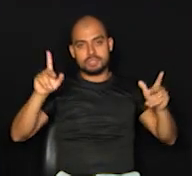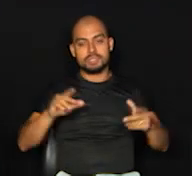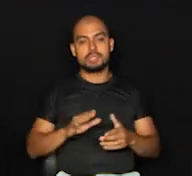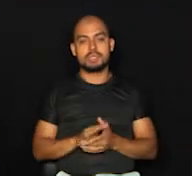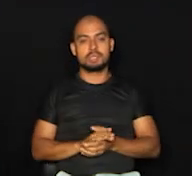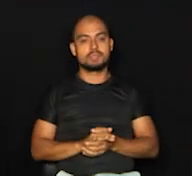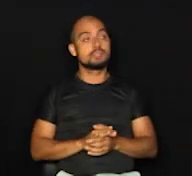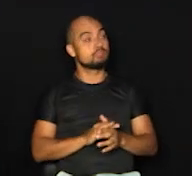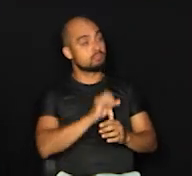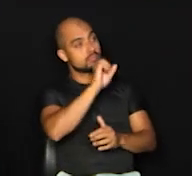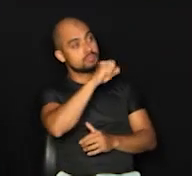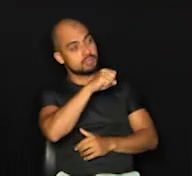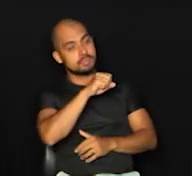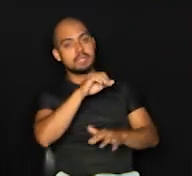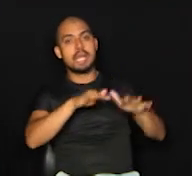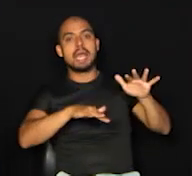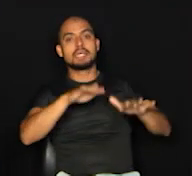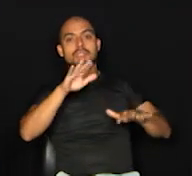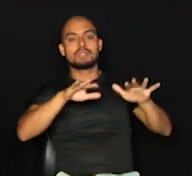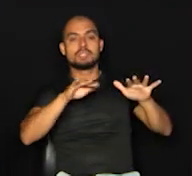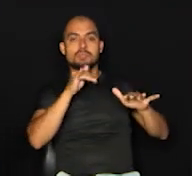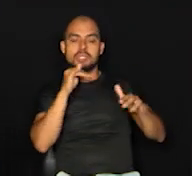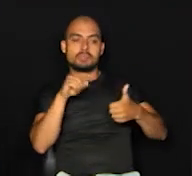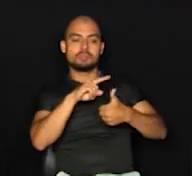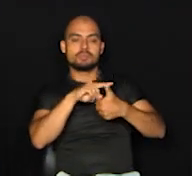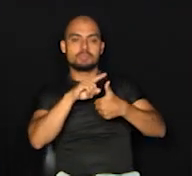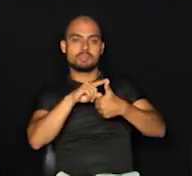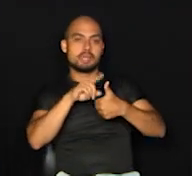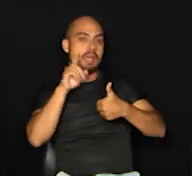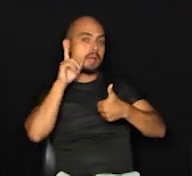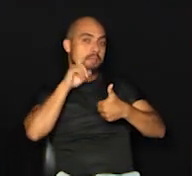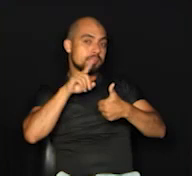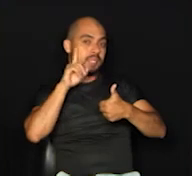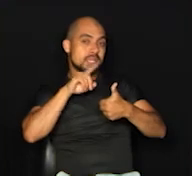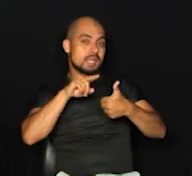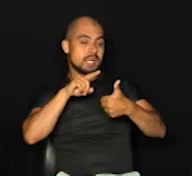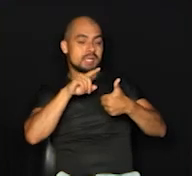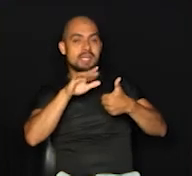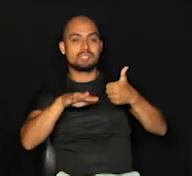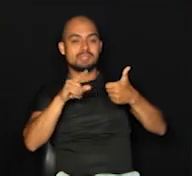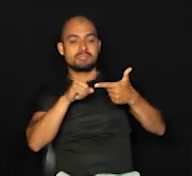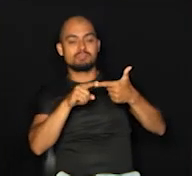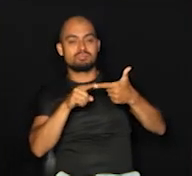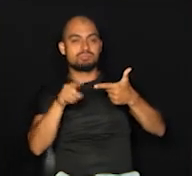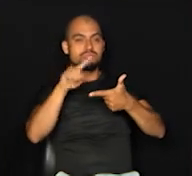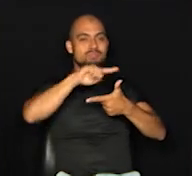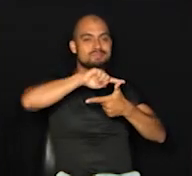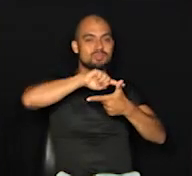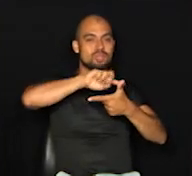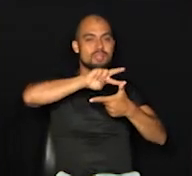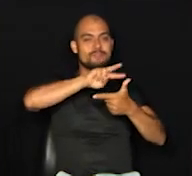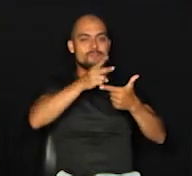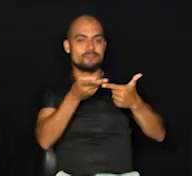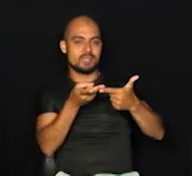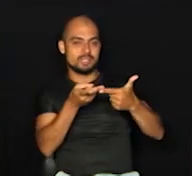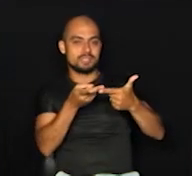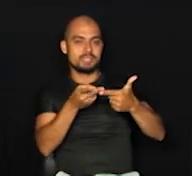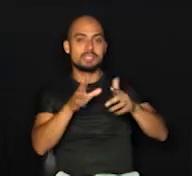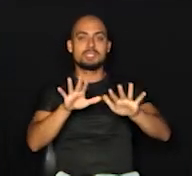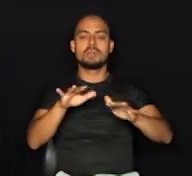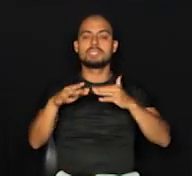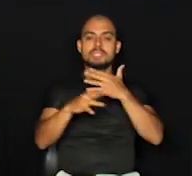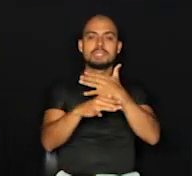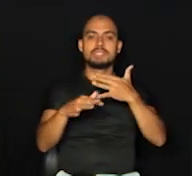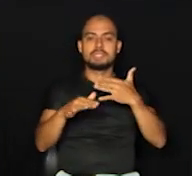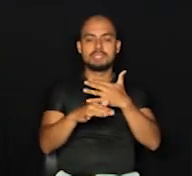tem acontecido é que às vezes Americana e Santa Bárbara que trocam de lugar. Ficam no top 5, mas... Lembrando que são cidades conurbadas,